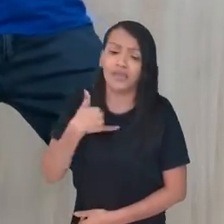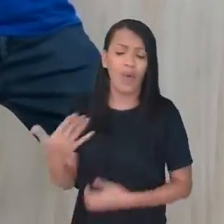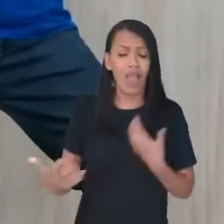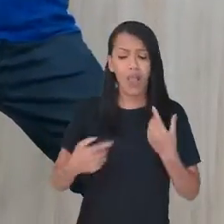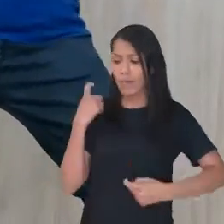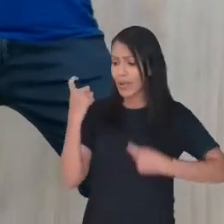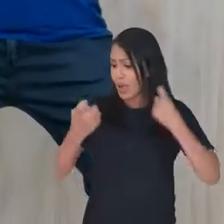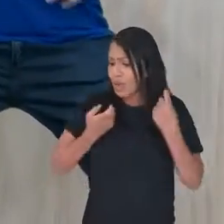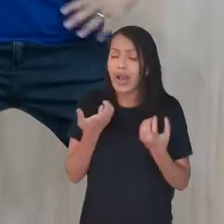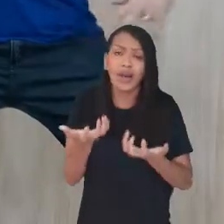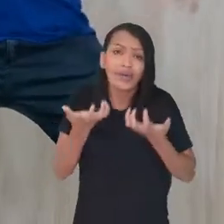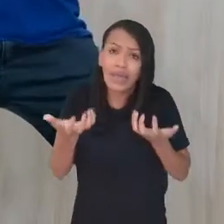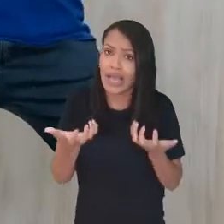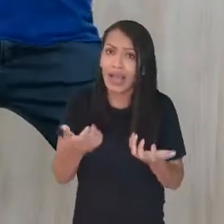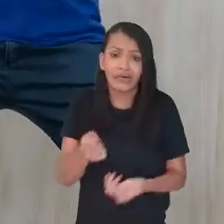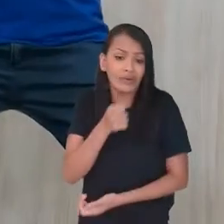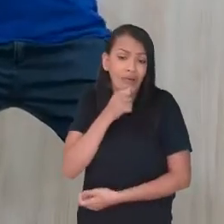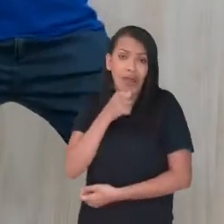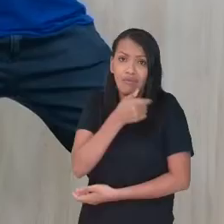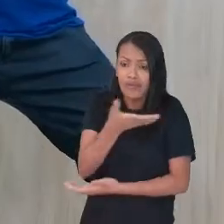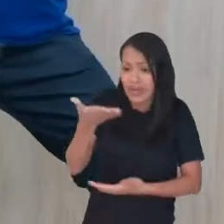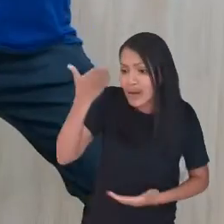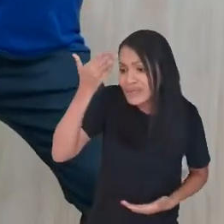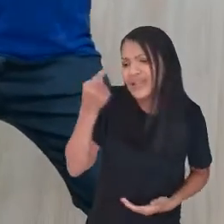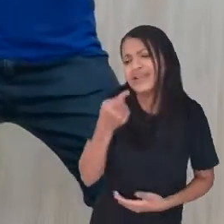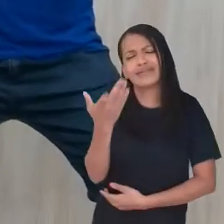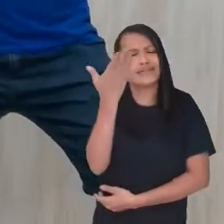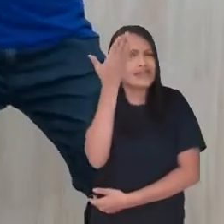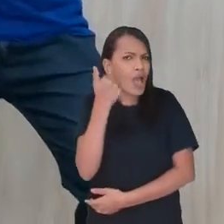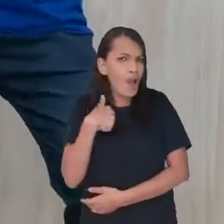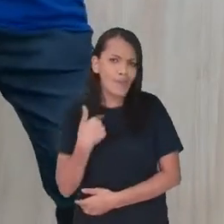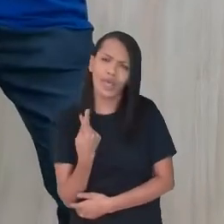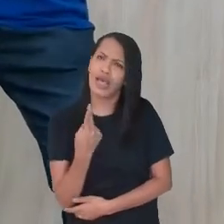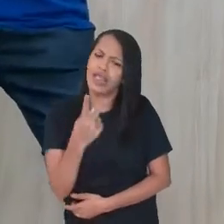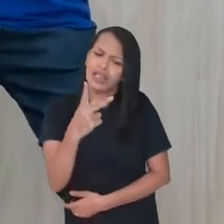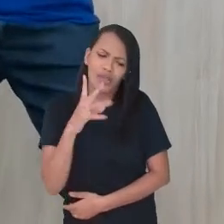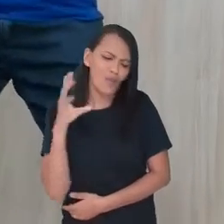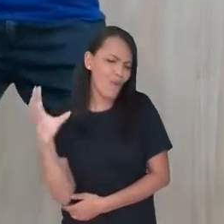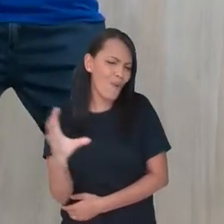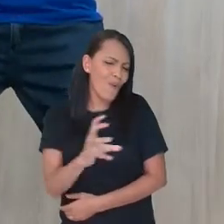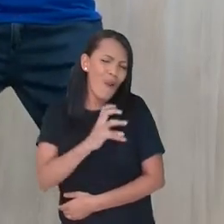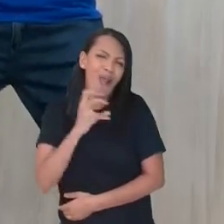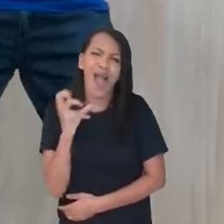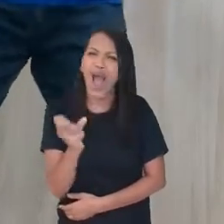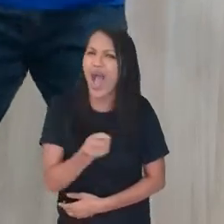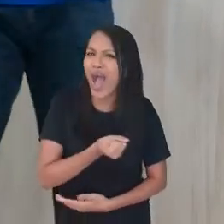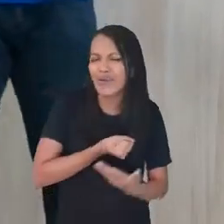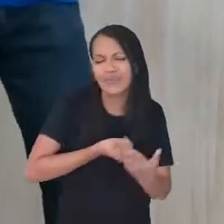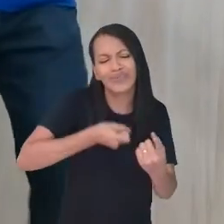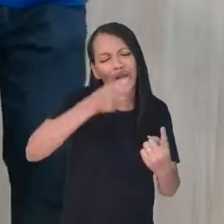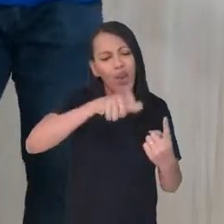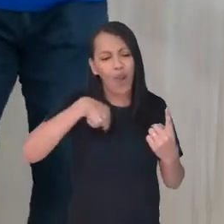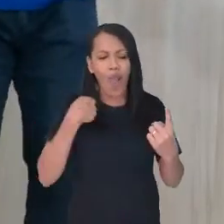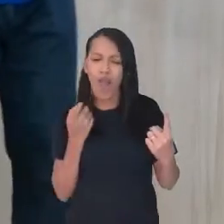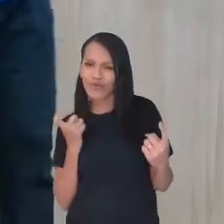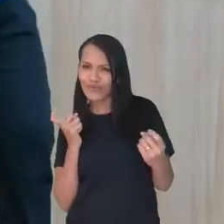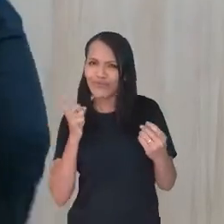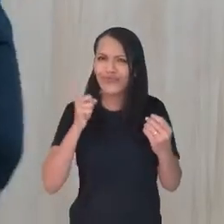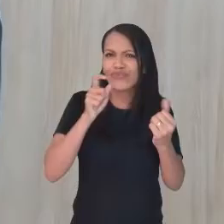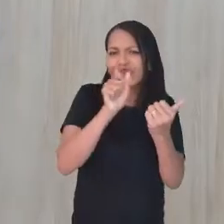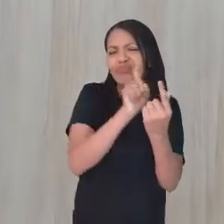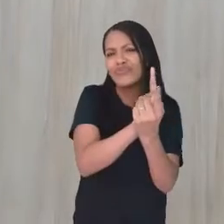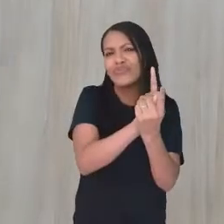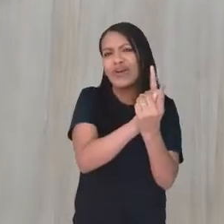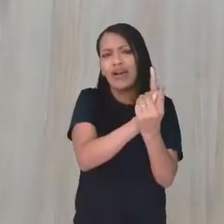desespere. Não adianta ficar nessa, você sabe bem que eu sou sua paixão. Voltei pra